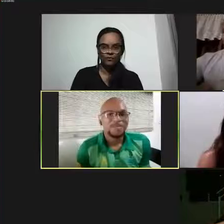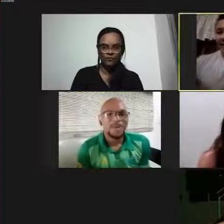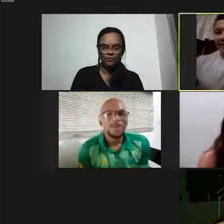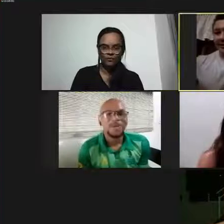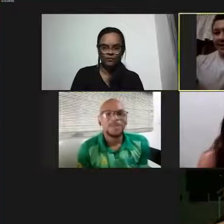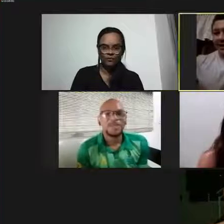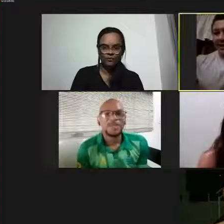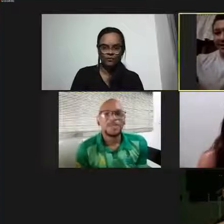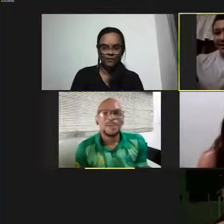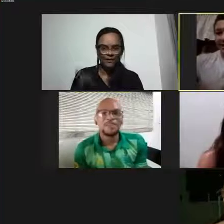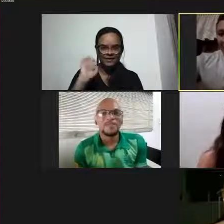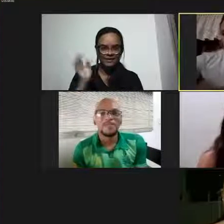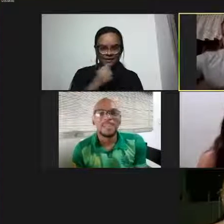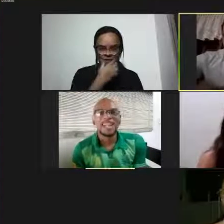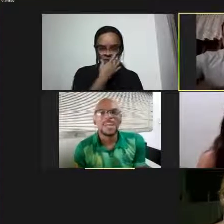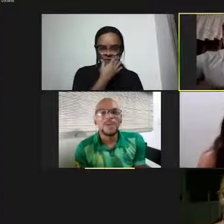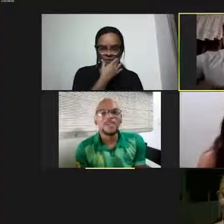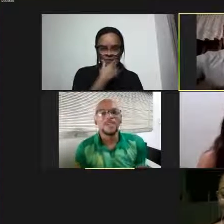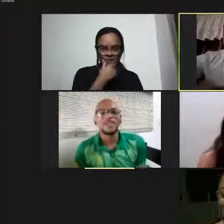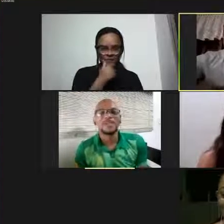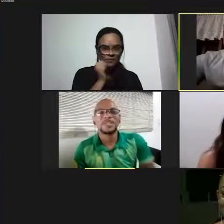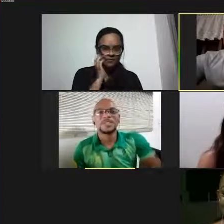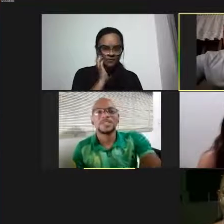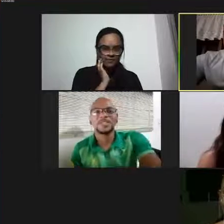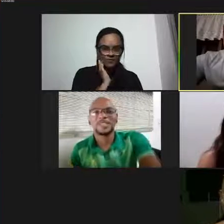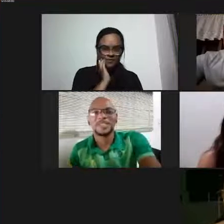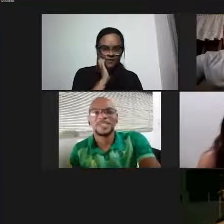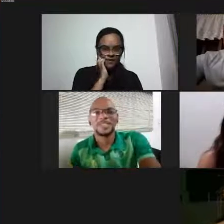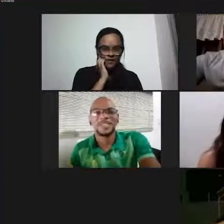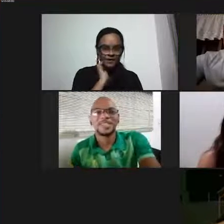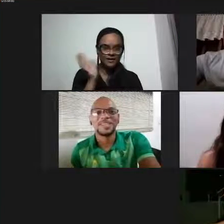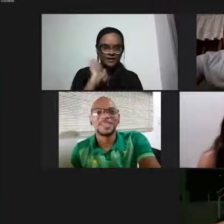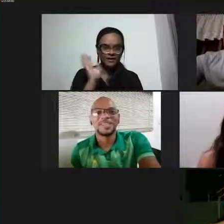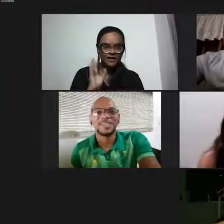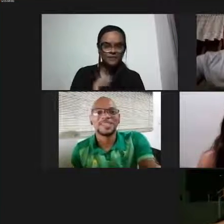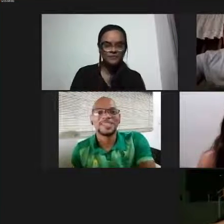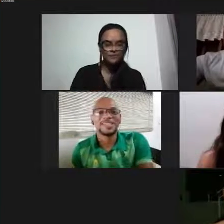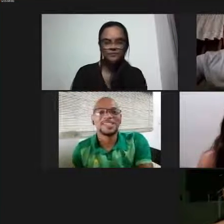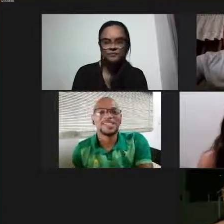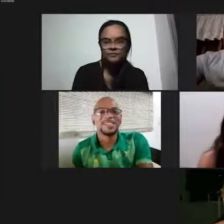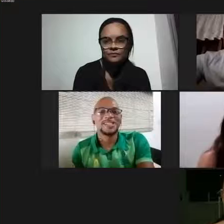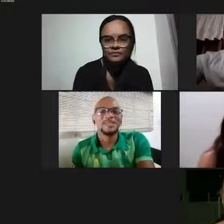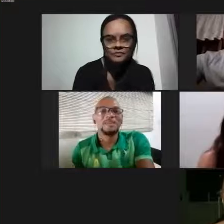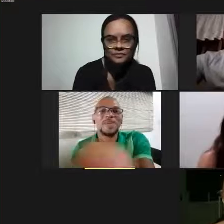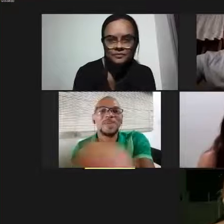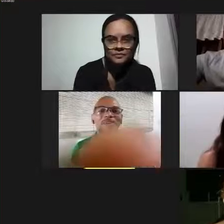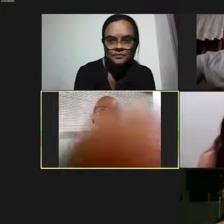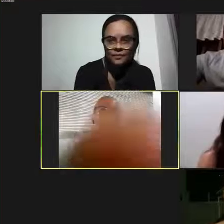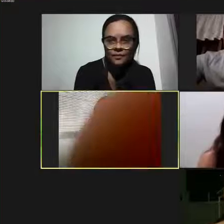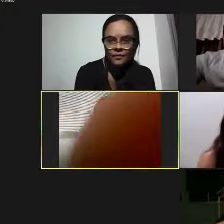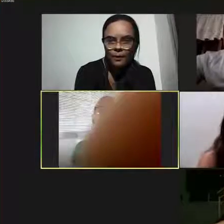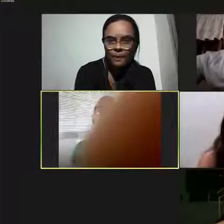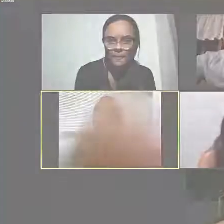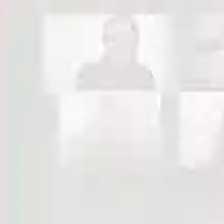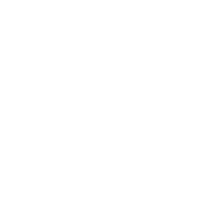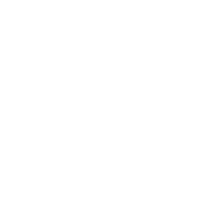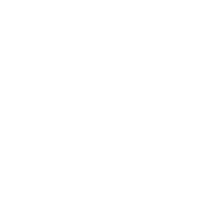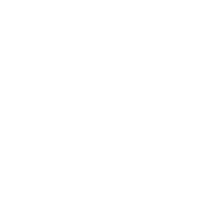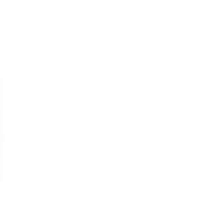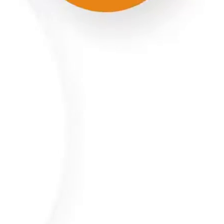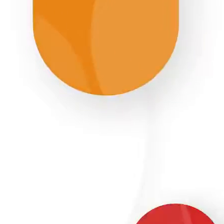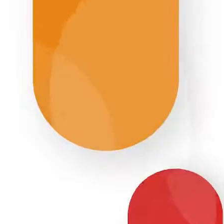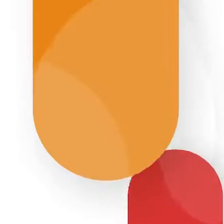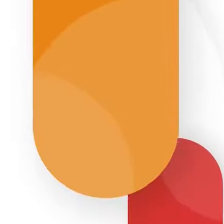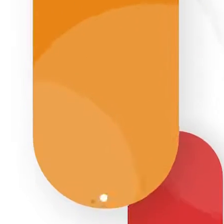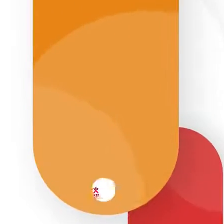Valeu, galera. Beijão. Valeu. Gente, boa noite. Boa noite. Obrigada pela...